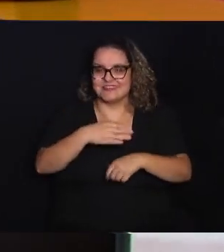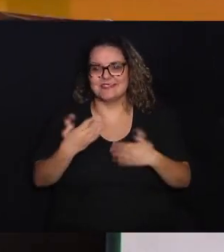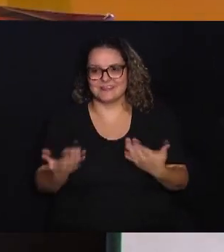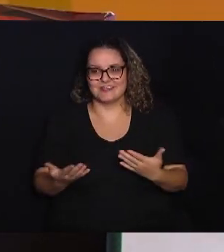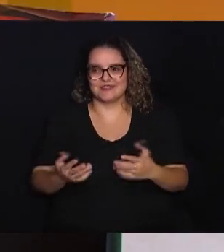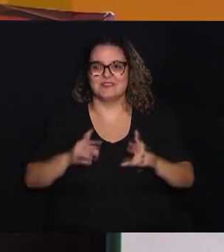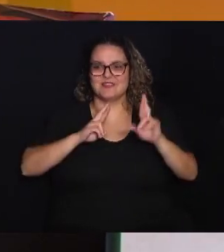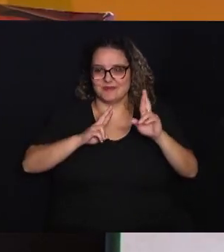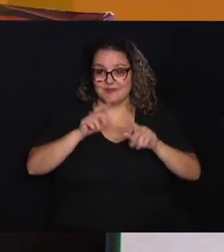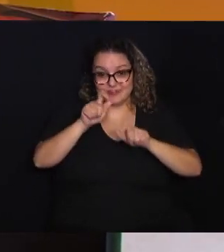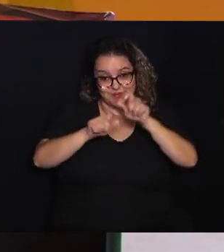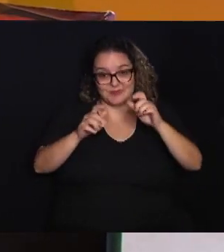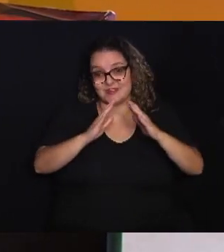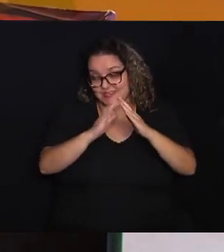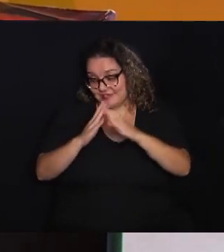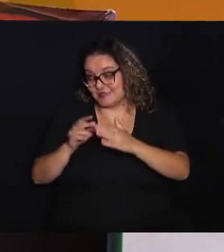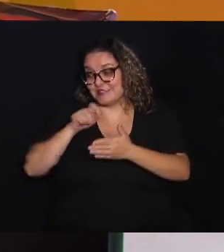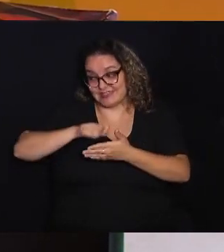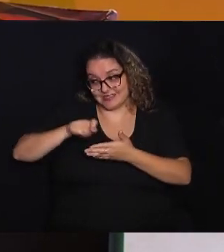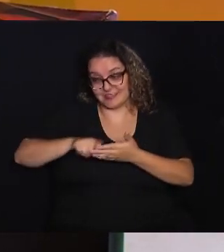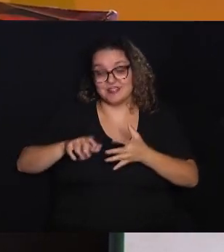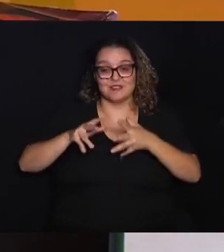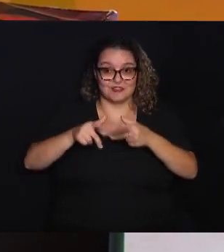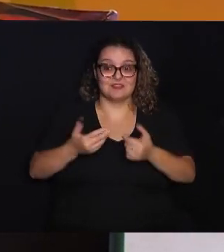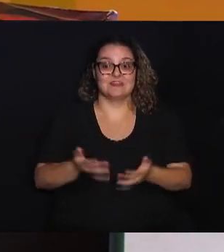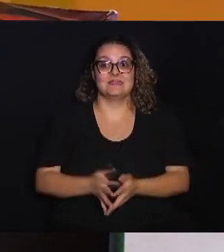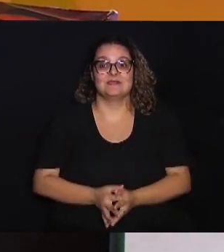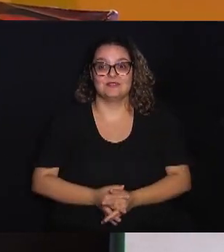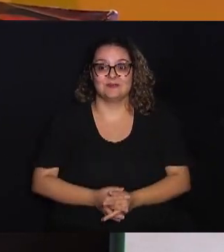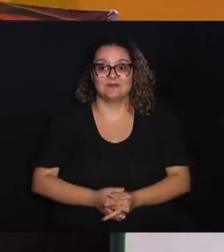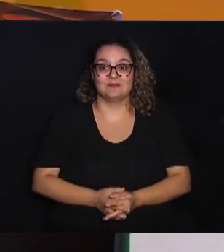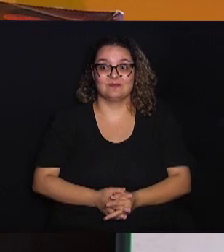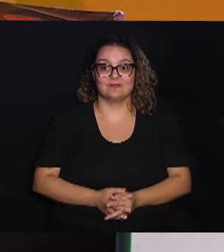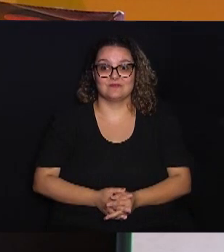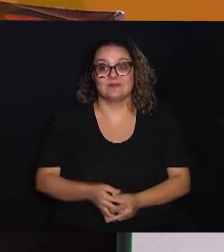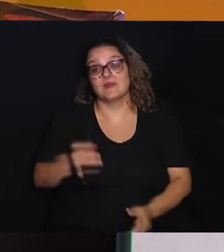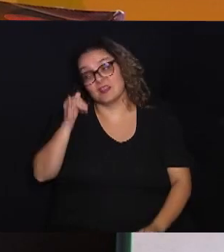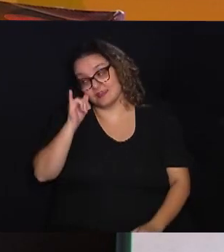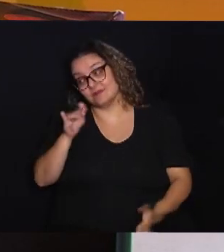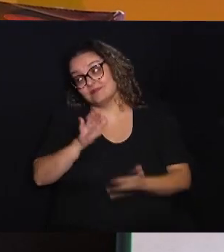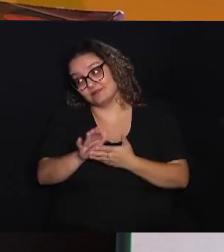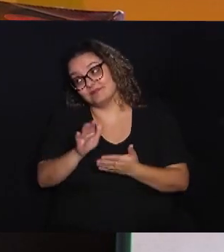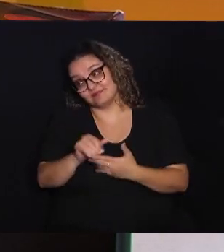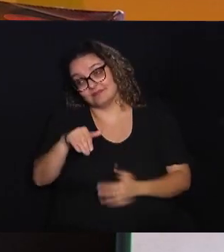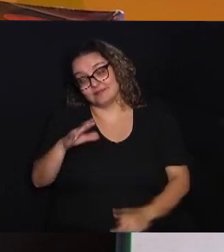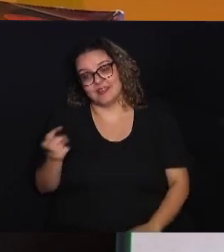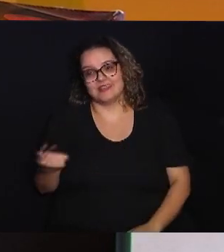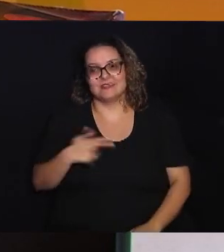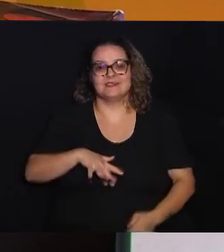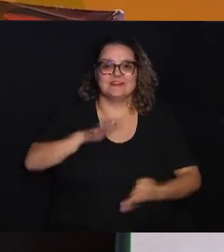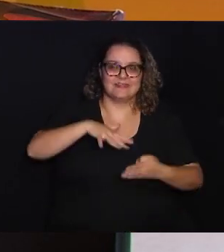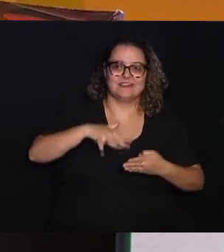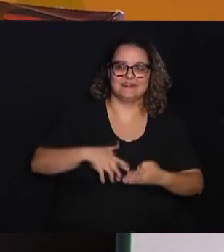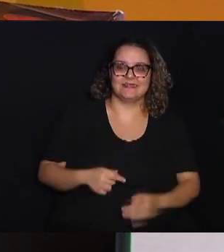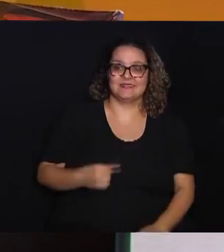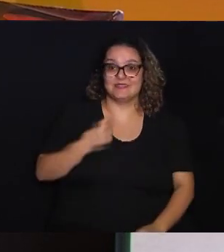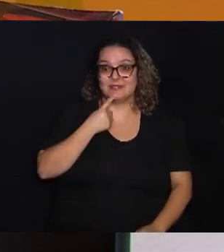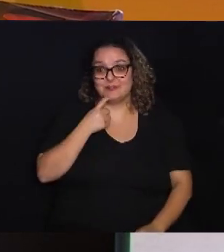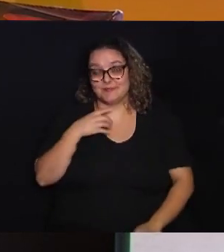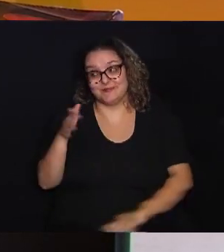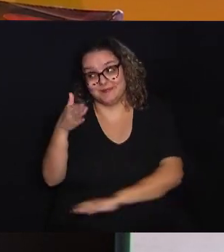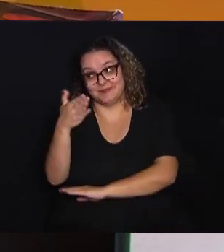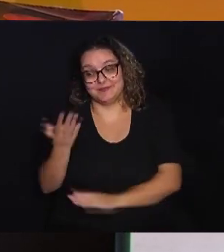todas essas dicas. Espero que o pessoal em casa tenha anotado tudo, né, para evitar gastar muito na conta de luz